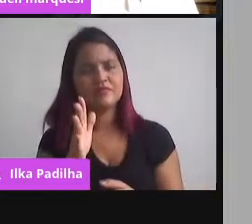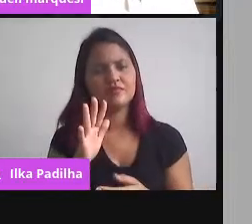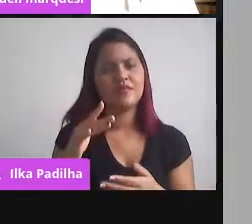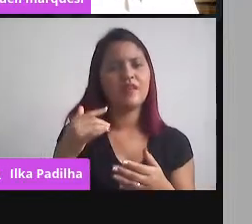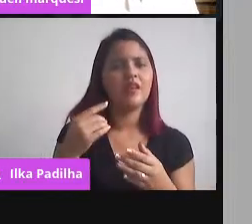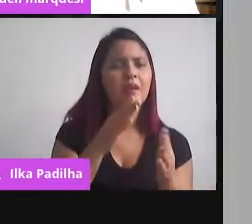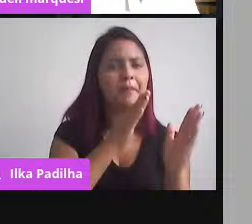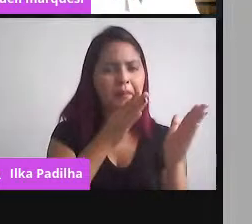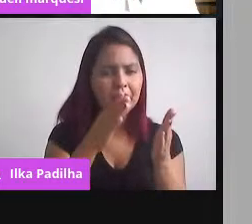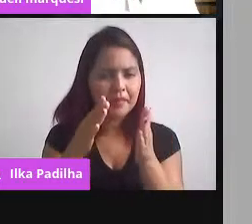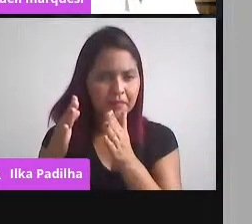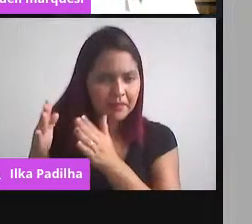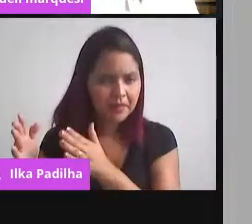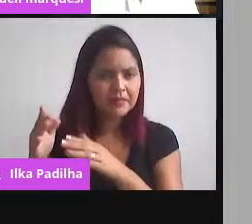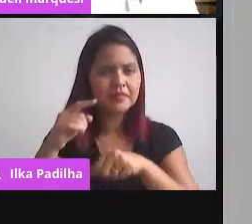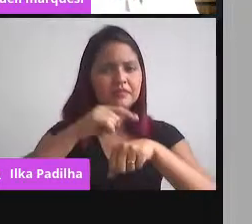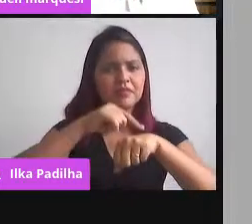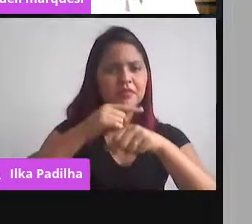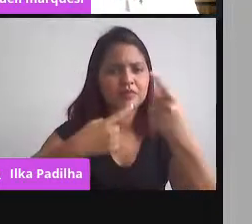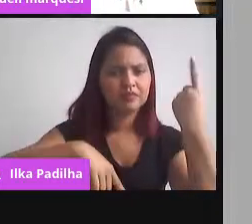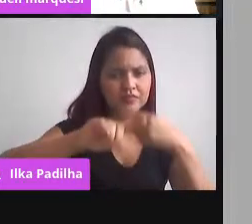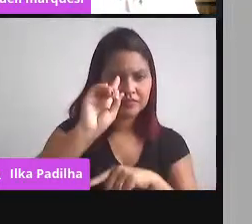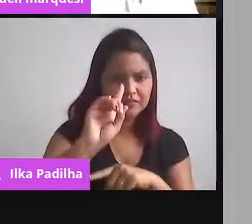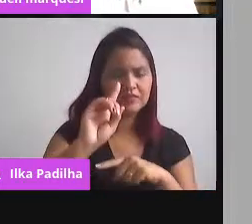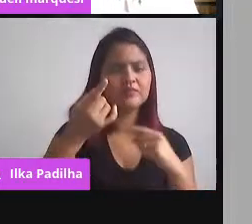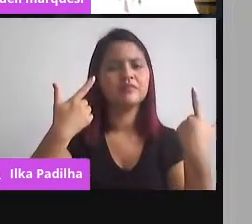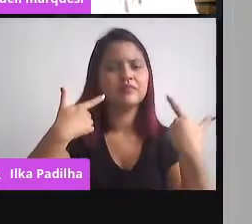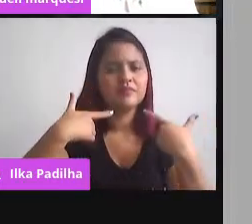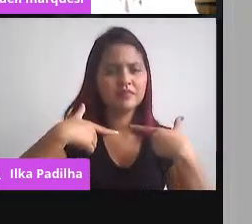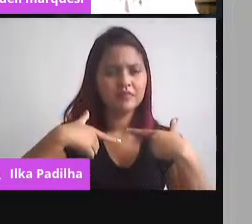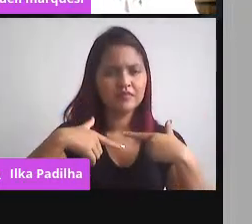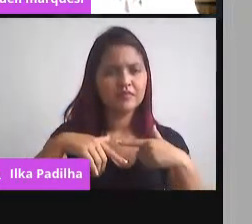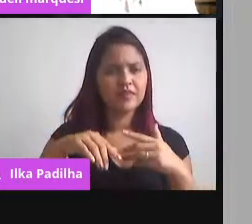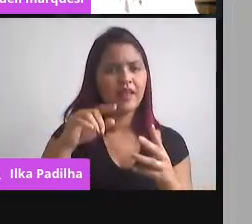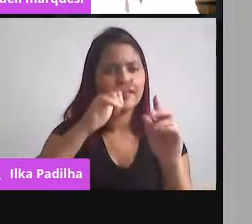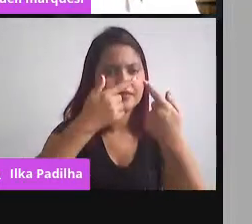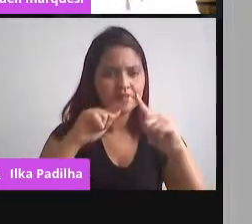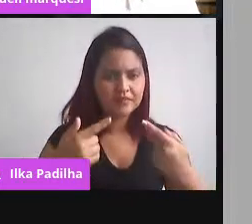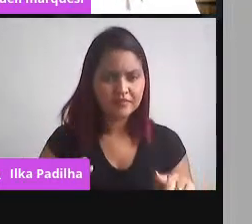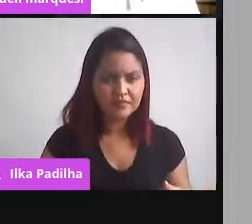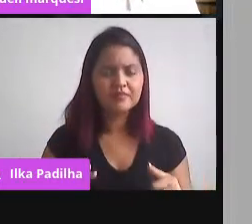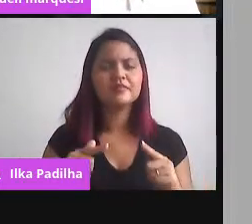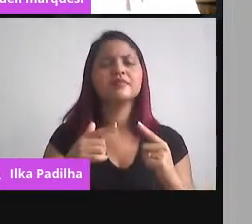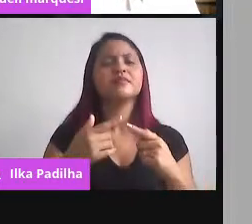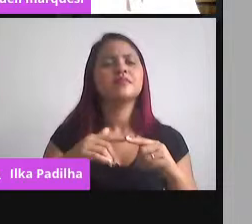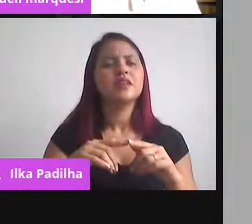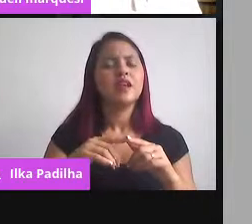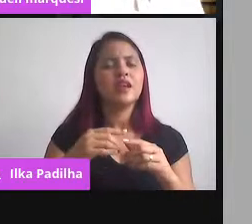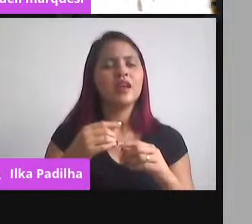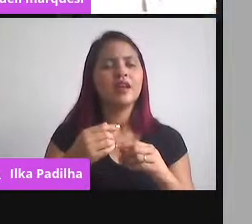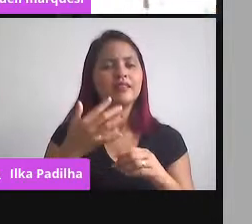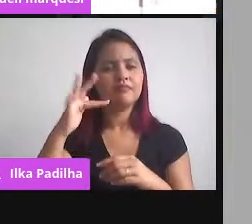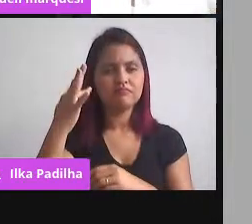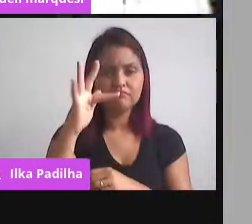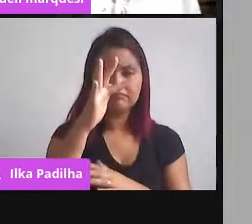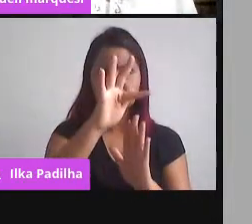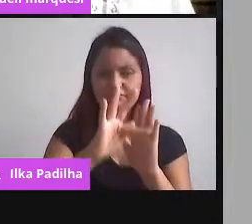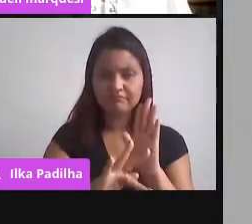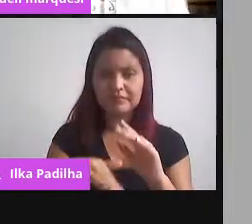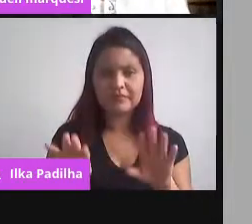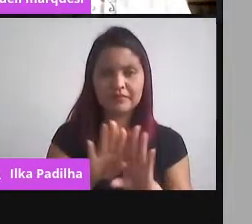E da transfrática, da gramática de texto, da construção das teorias de texto. E mais do que